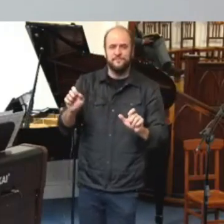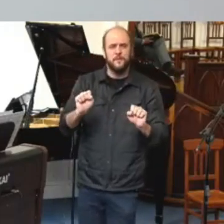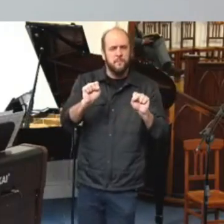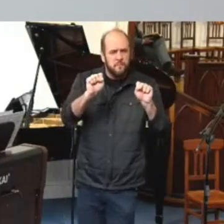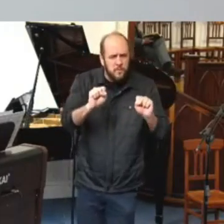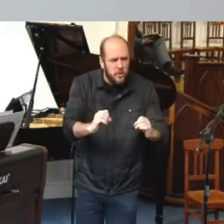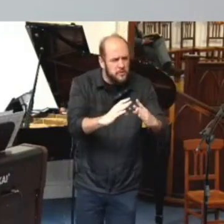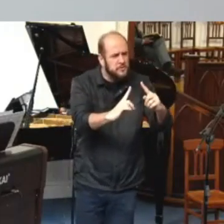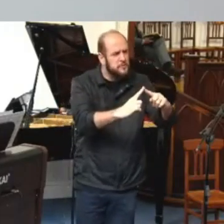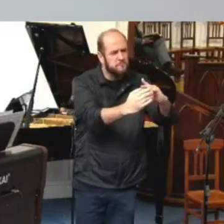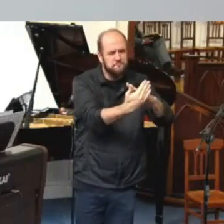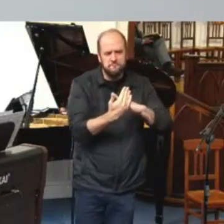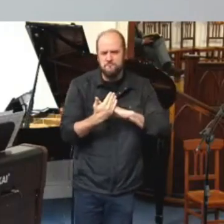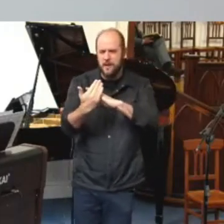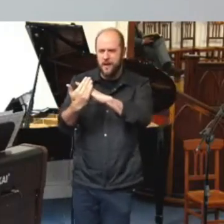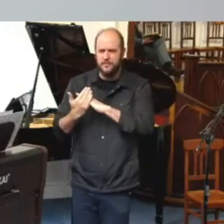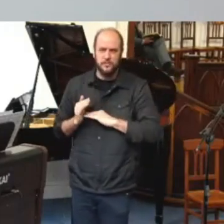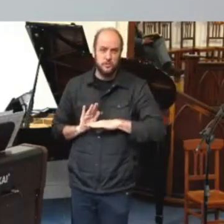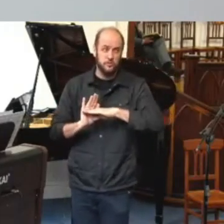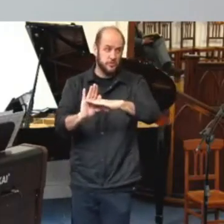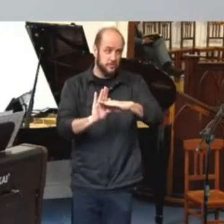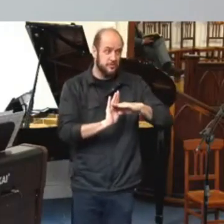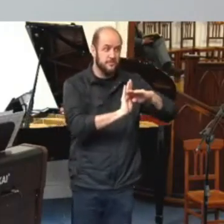nos ajudar na dor.